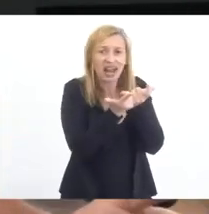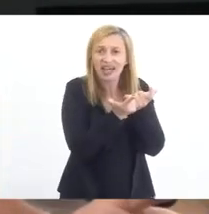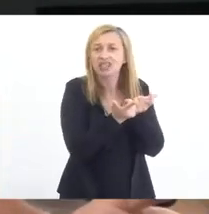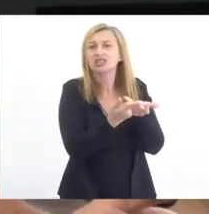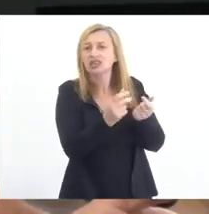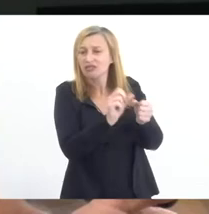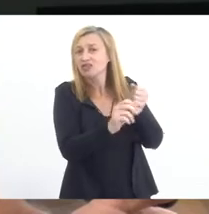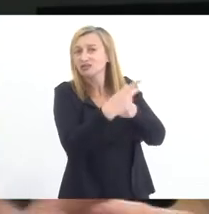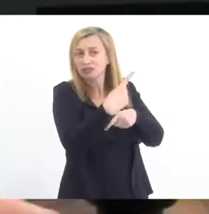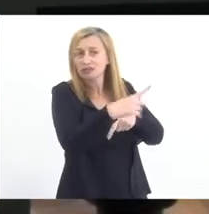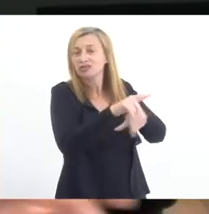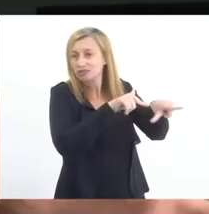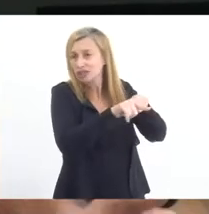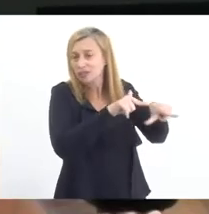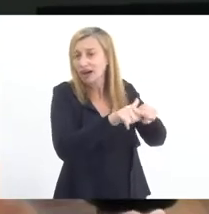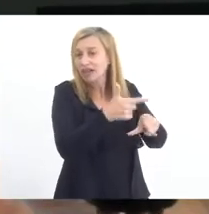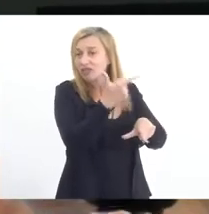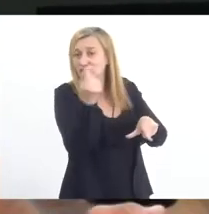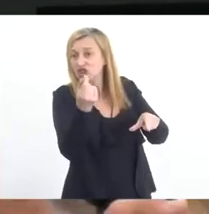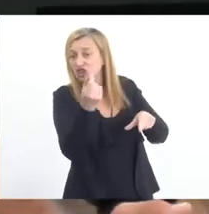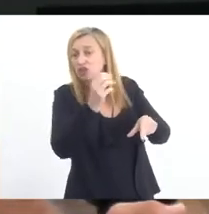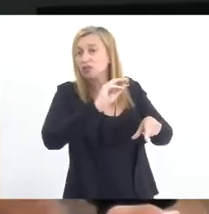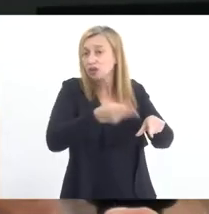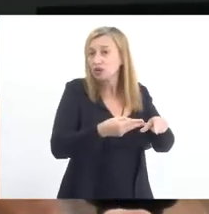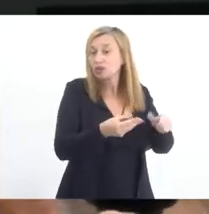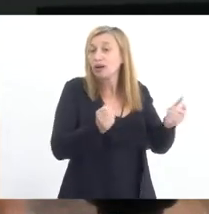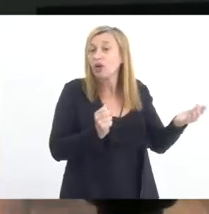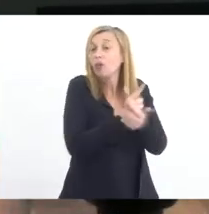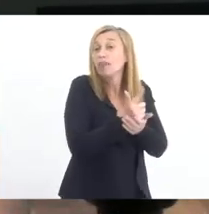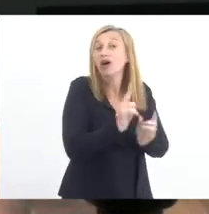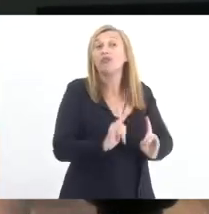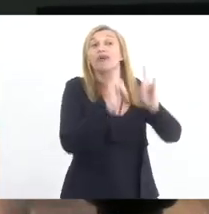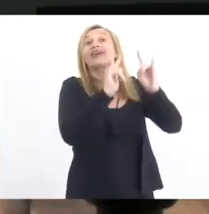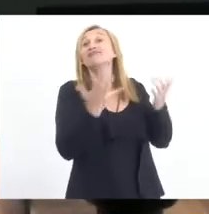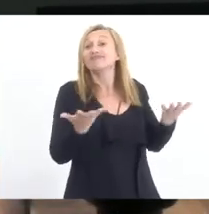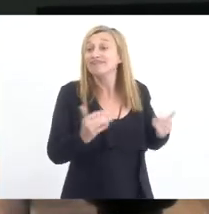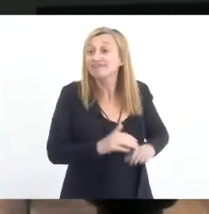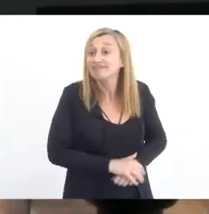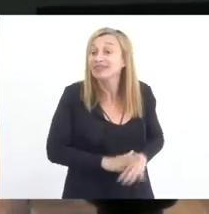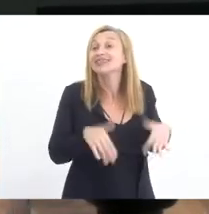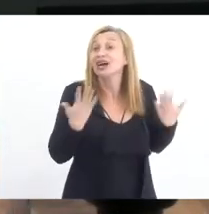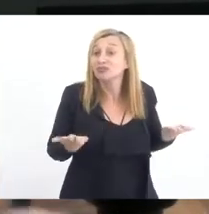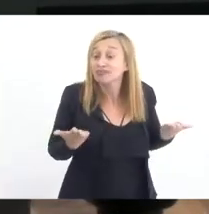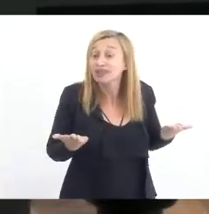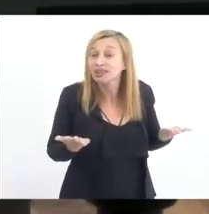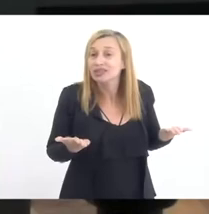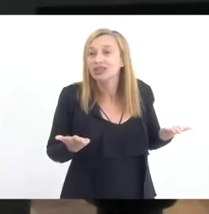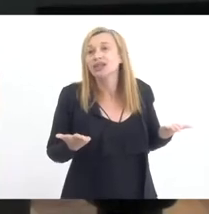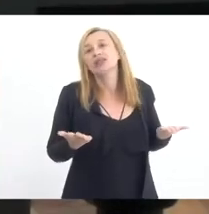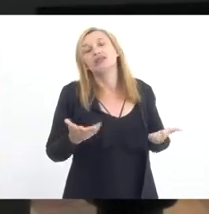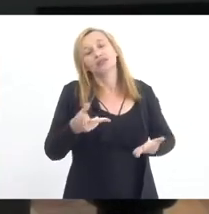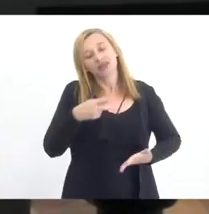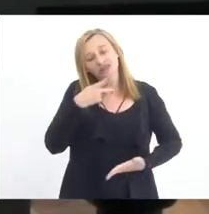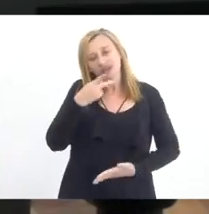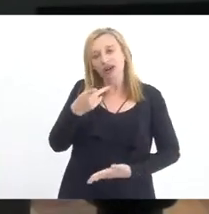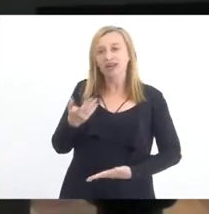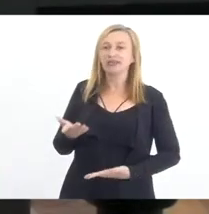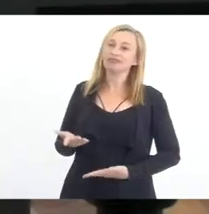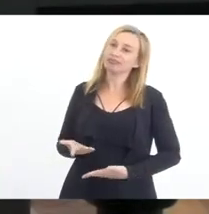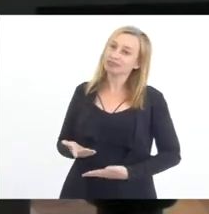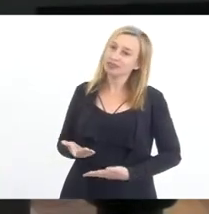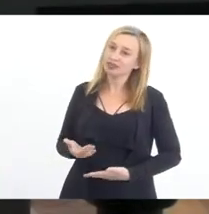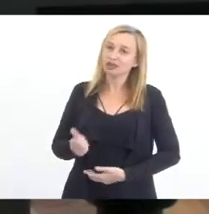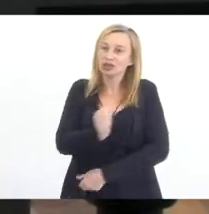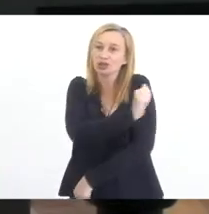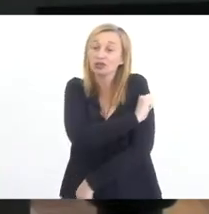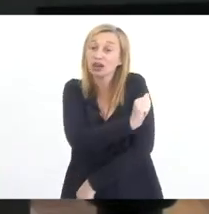deles. 20 milhões para poder comprar o prédio. Então, fica aqui meu esclarecimento, que os